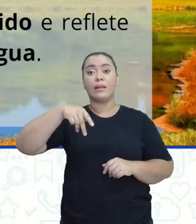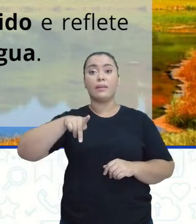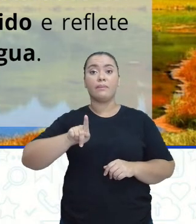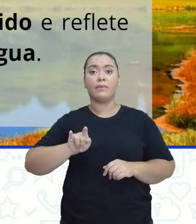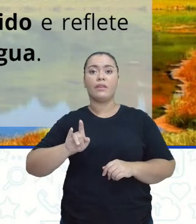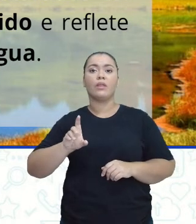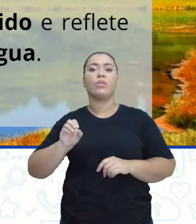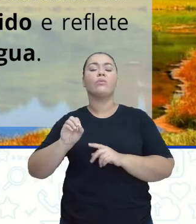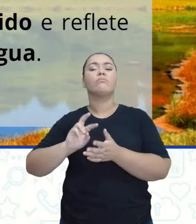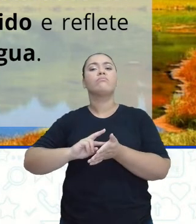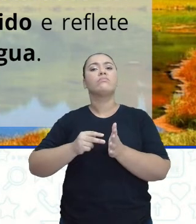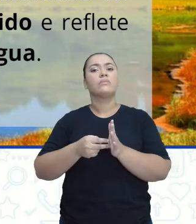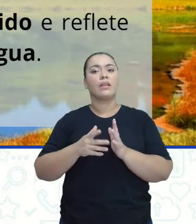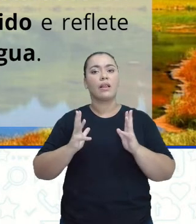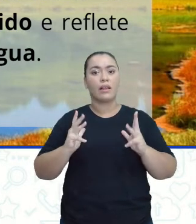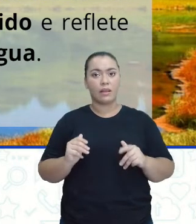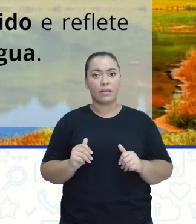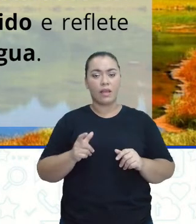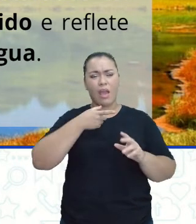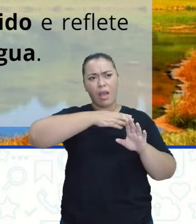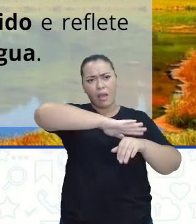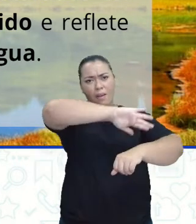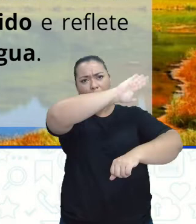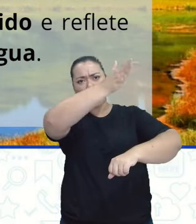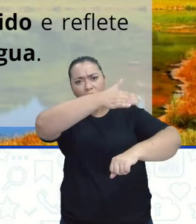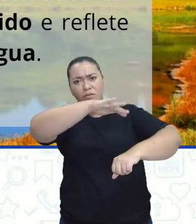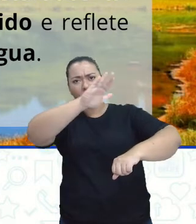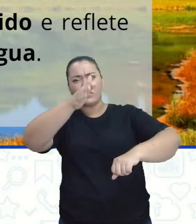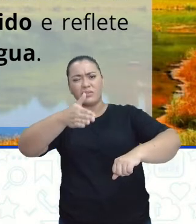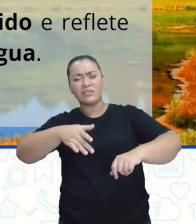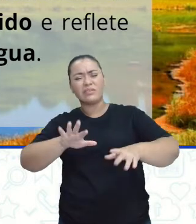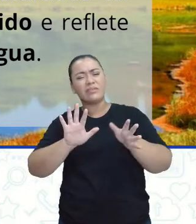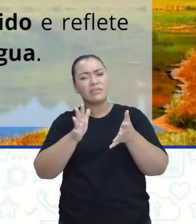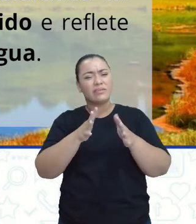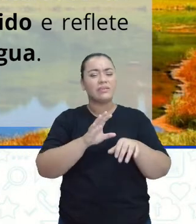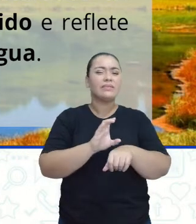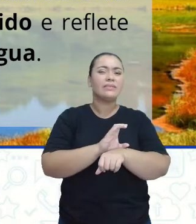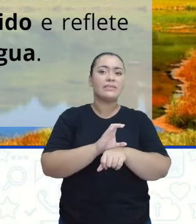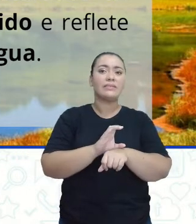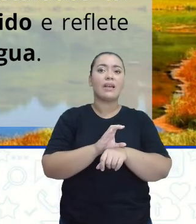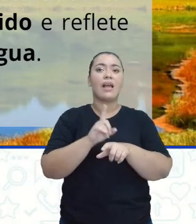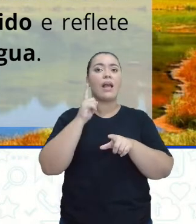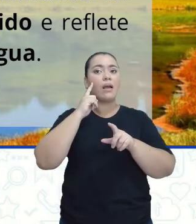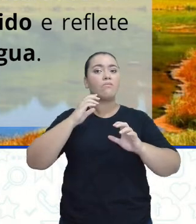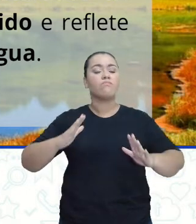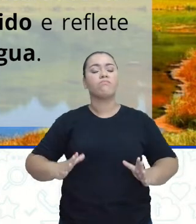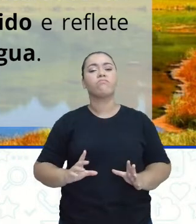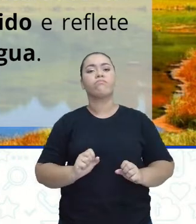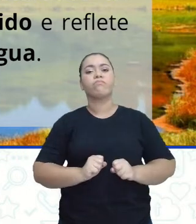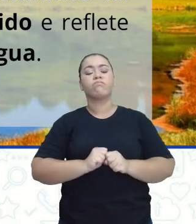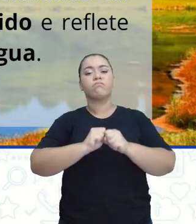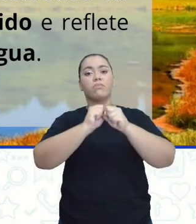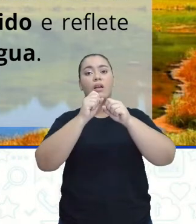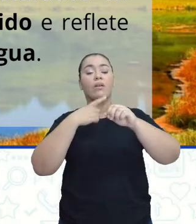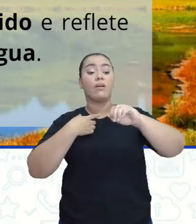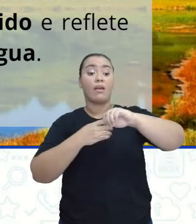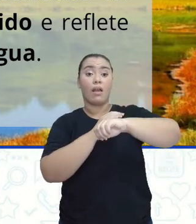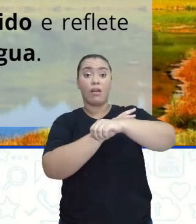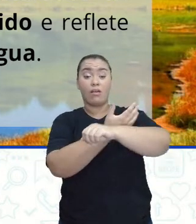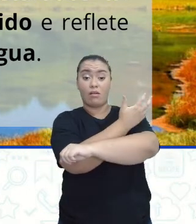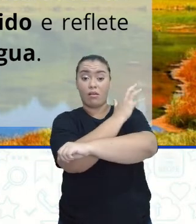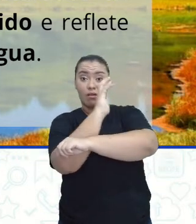limpo, né? As montanhas acinzentadas se erguem majestosamente por trás das